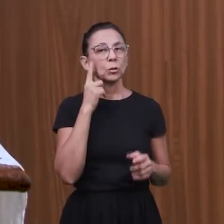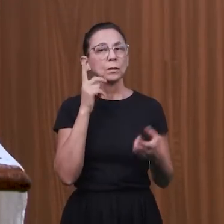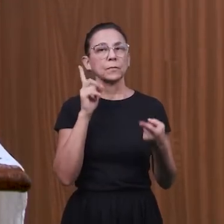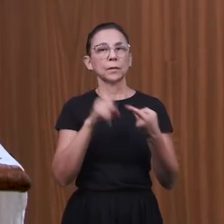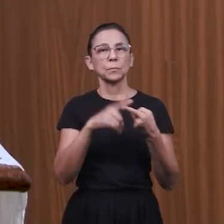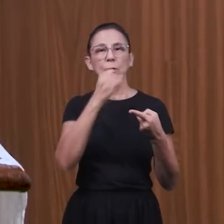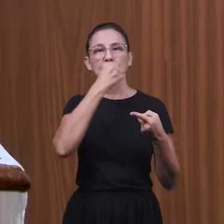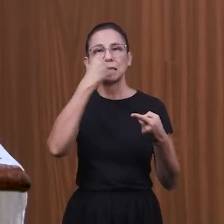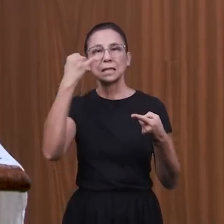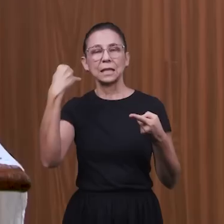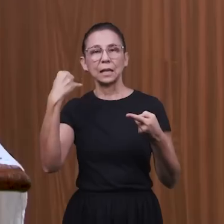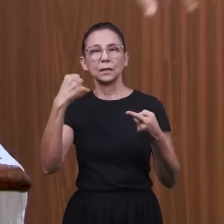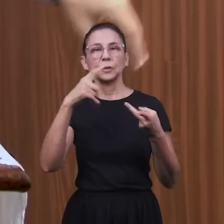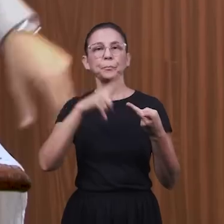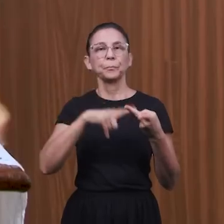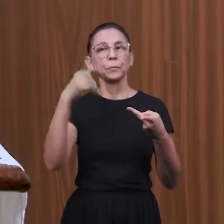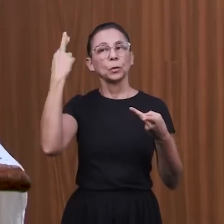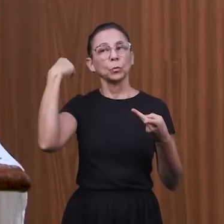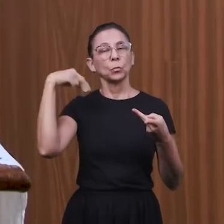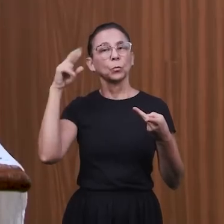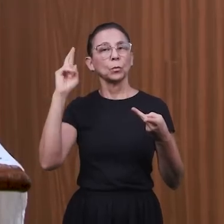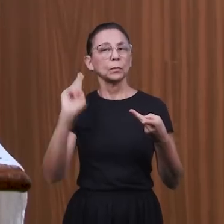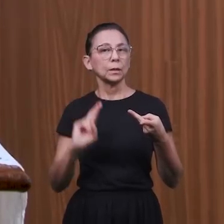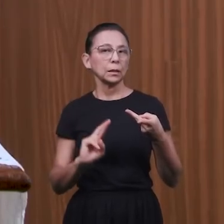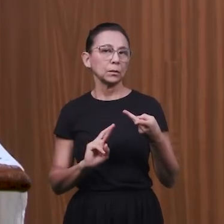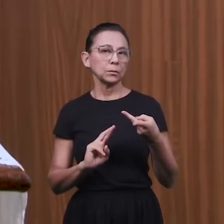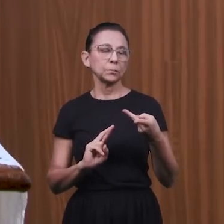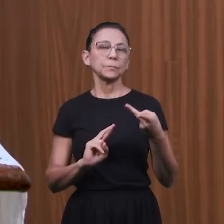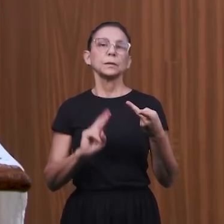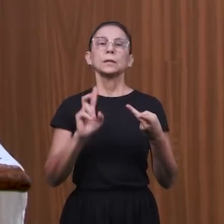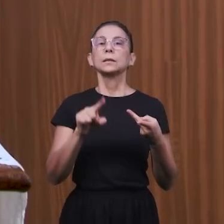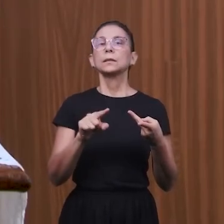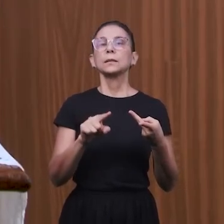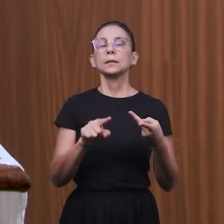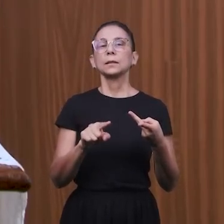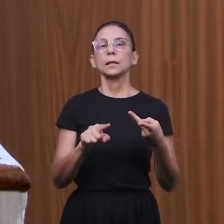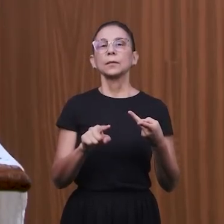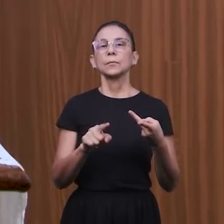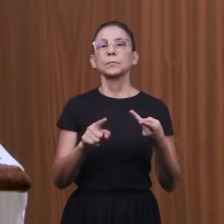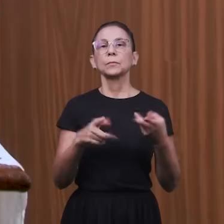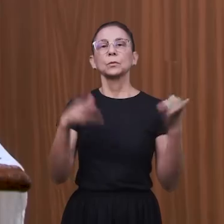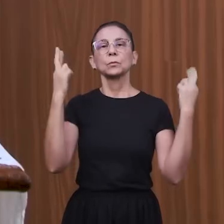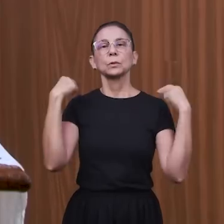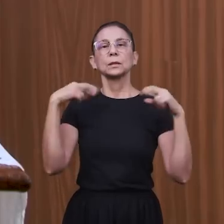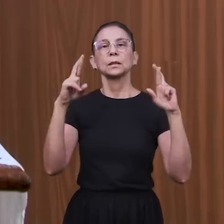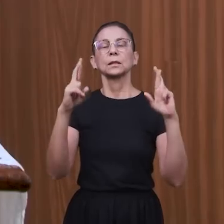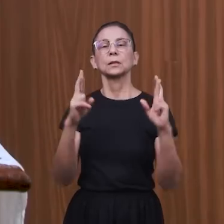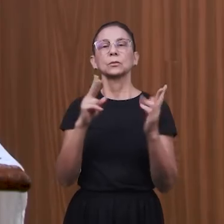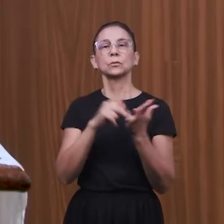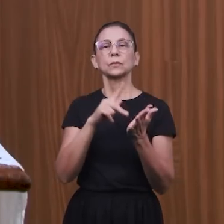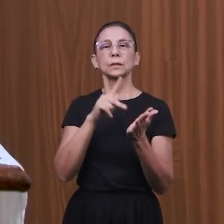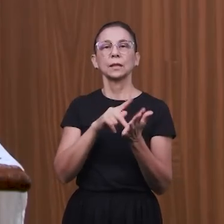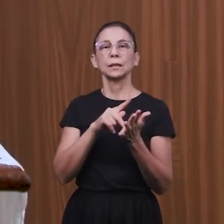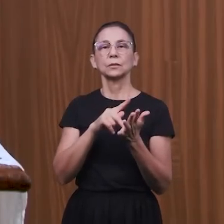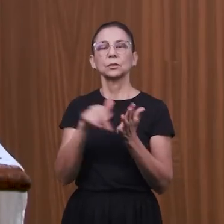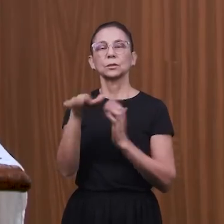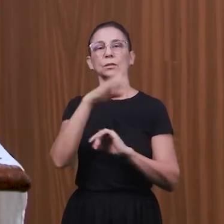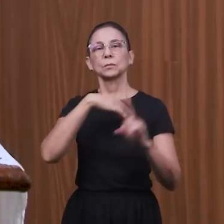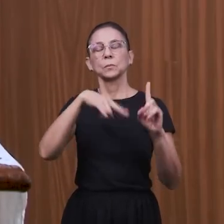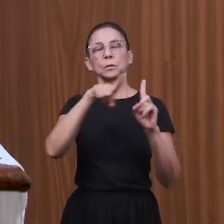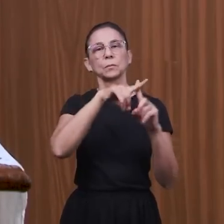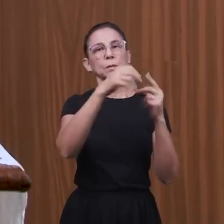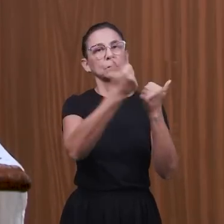Cordeiro, a figura perfeita do Jesus, do Filho de Deus, do verdadeiro Cordeiro de Deus que morreu por mim e por